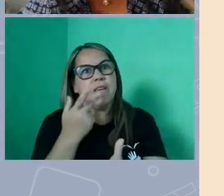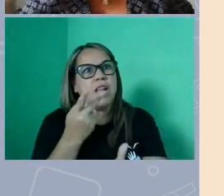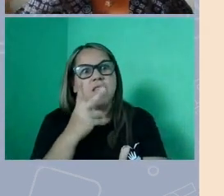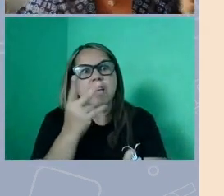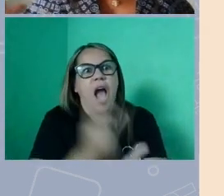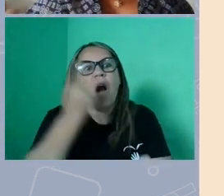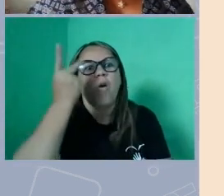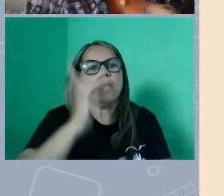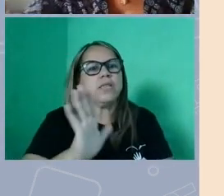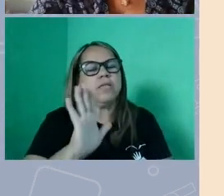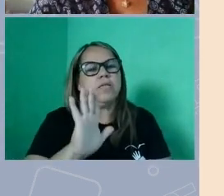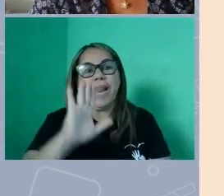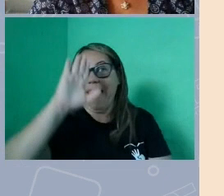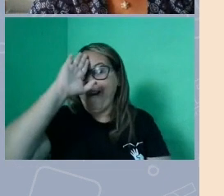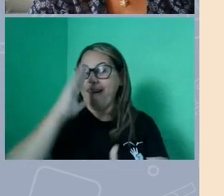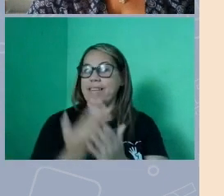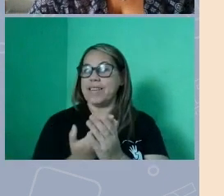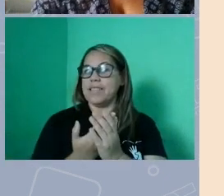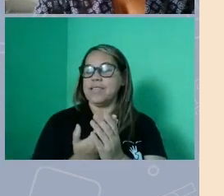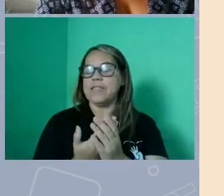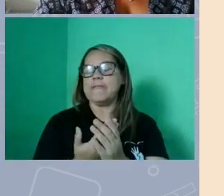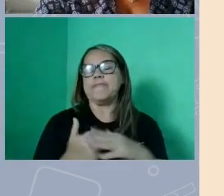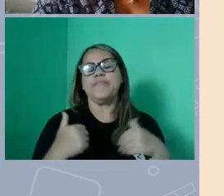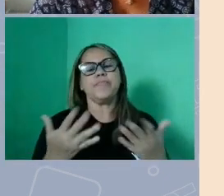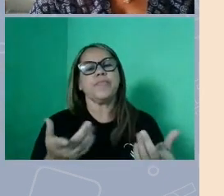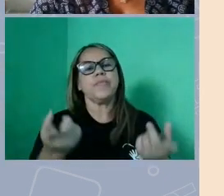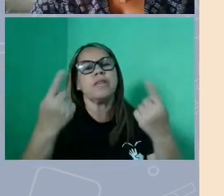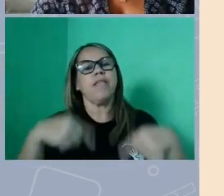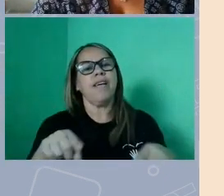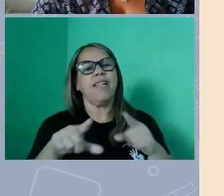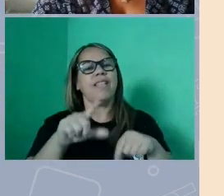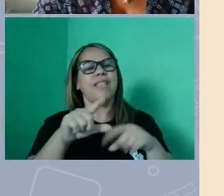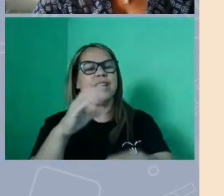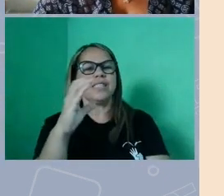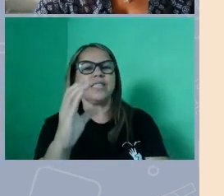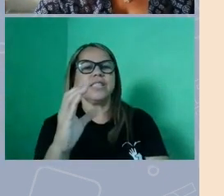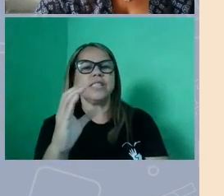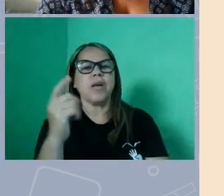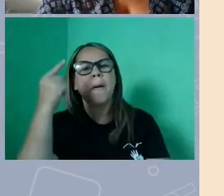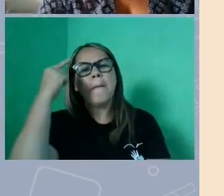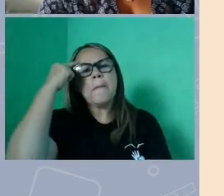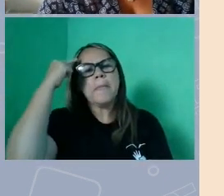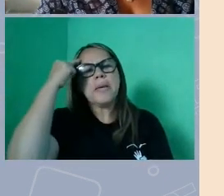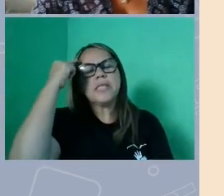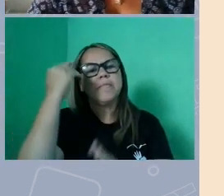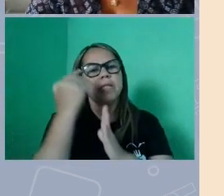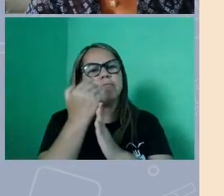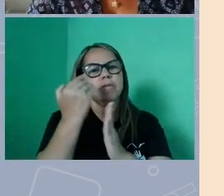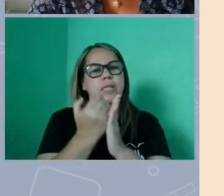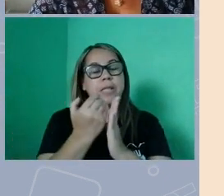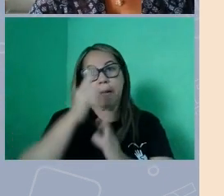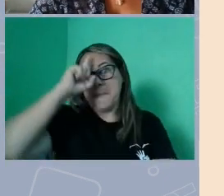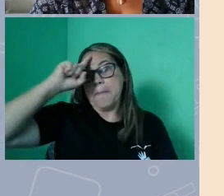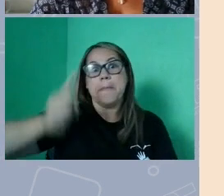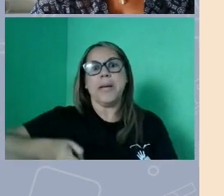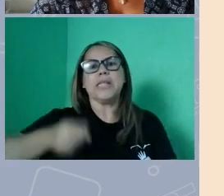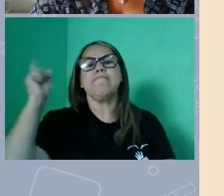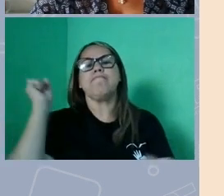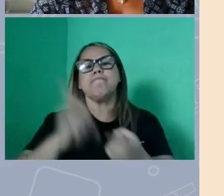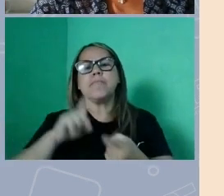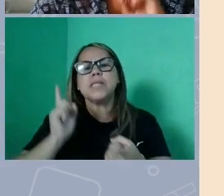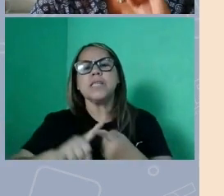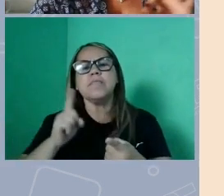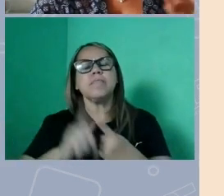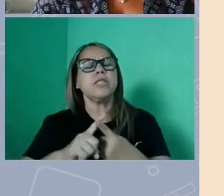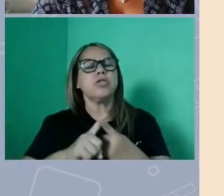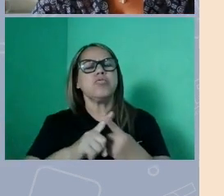então vamos seguir letra C os pensamentos da classe dominante são também em todas as